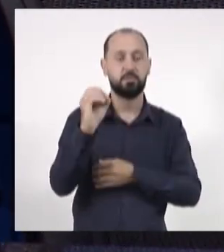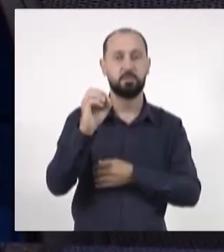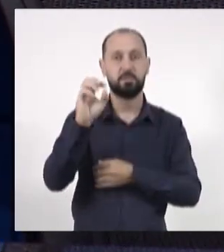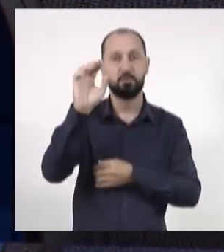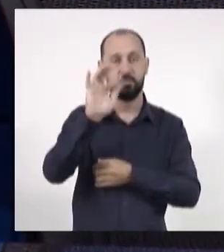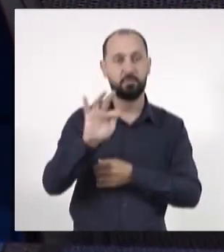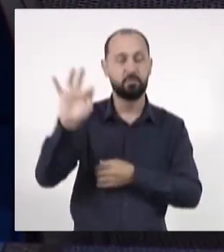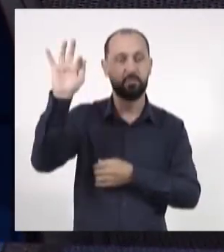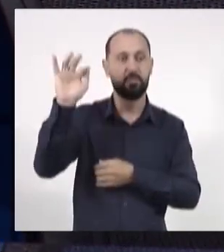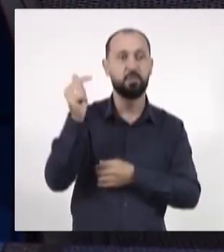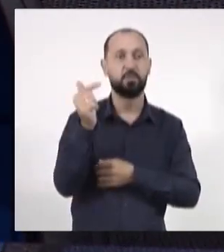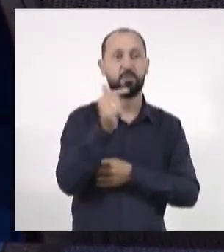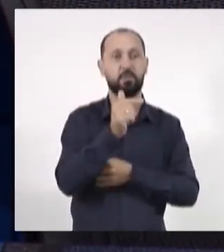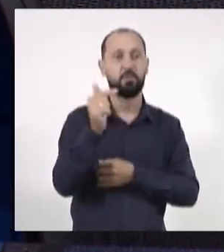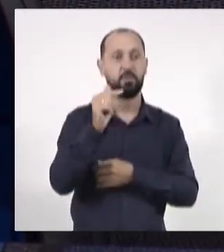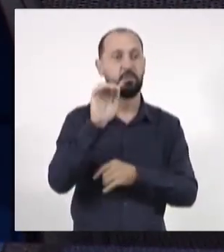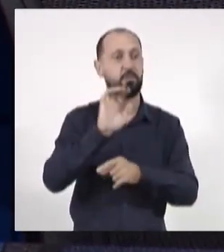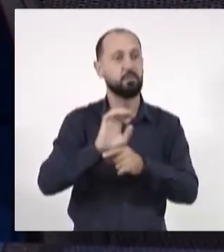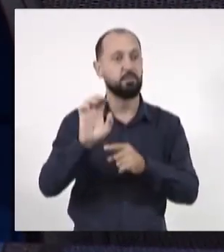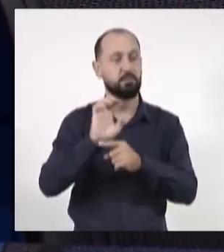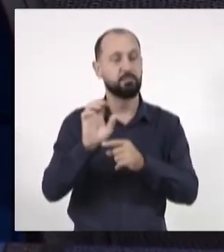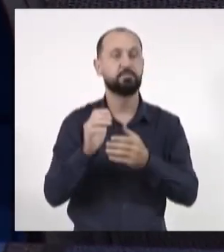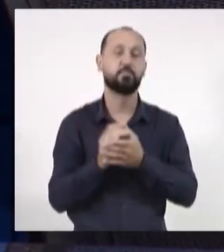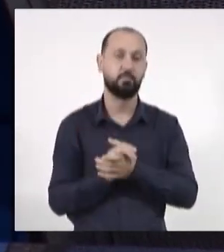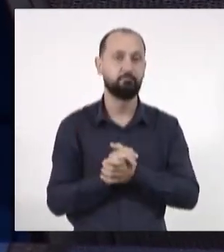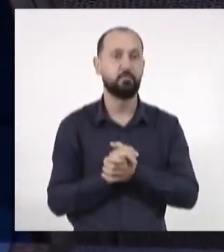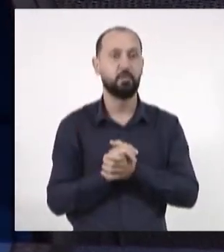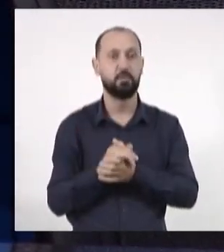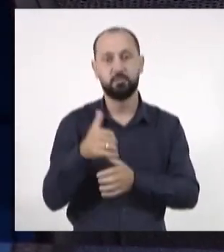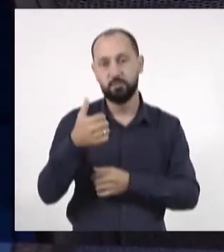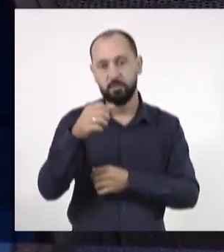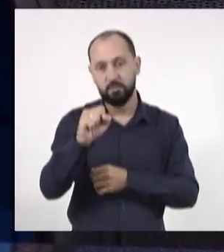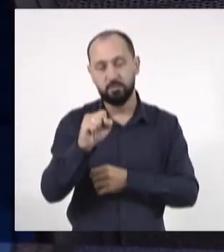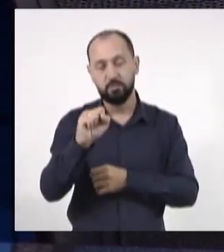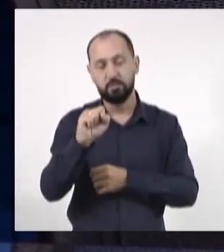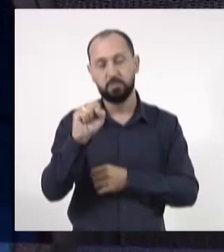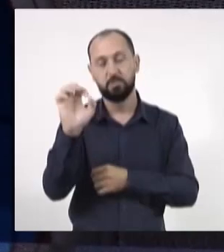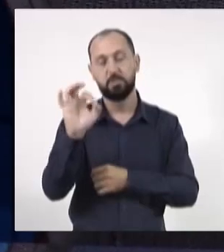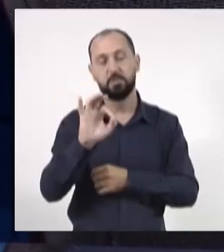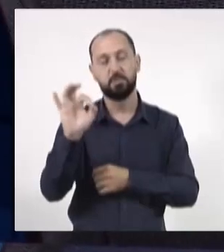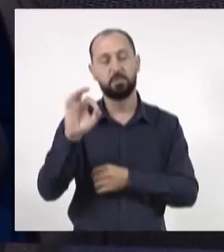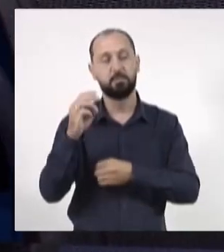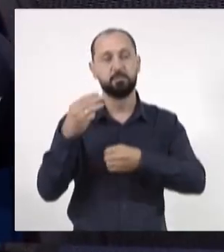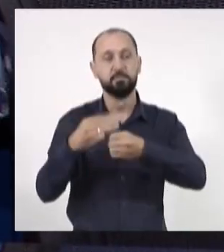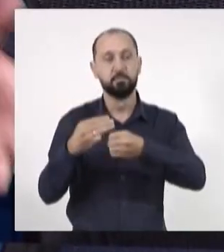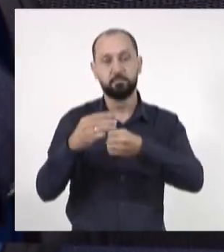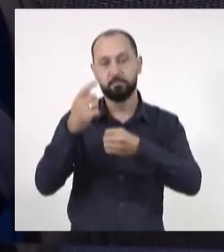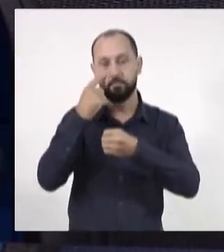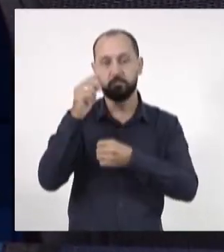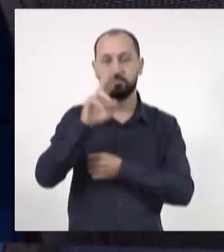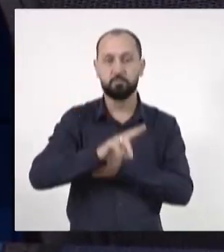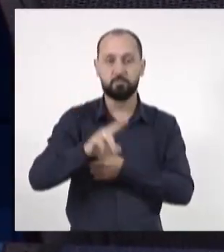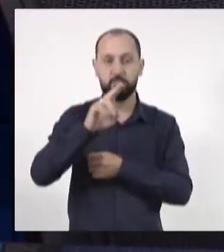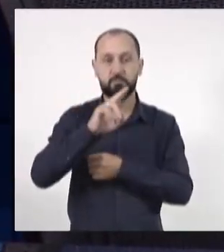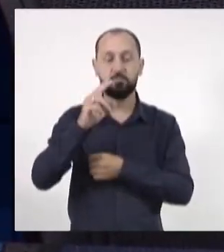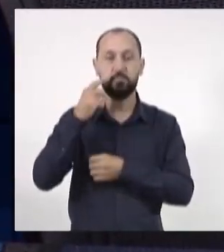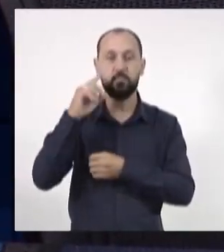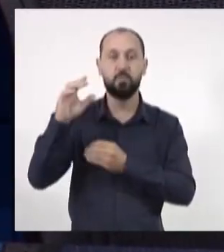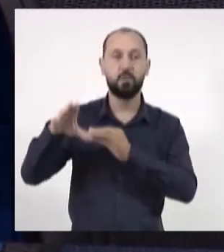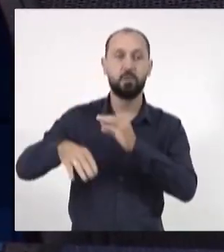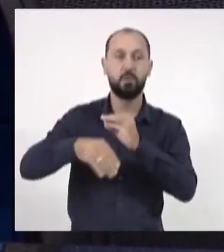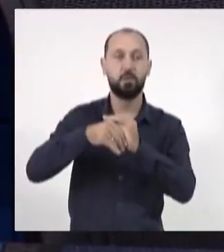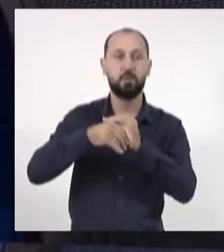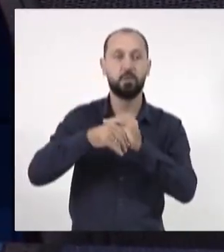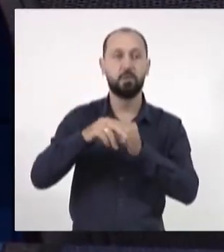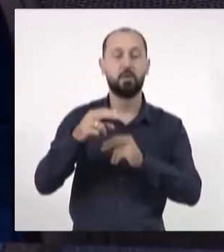União, 22% no Estado e 18% no município. E aí, quando vem através aí uma emenda parlamentar, a